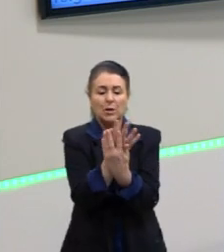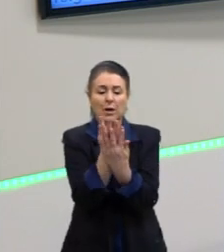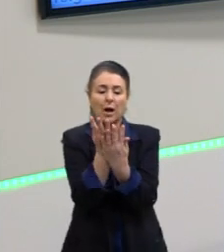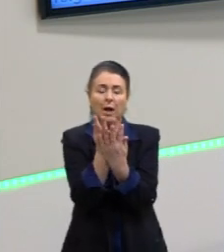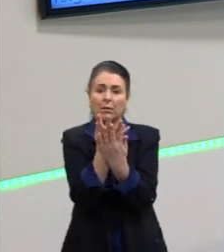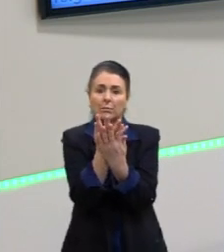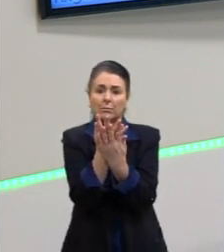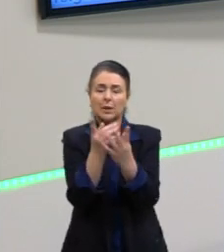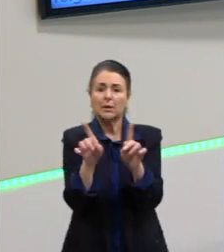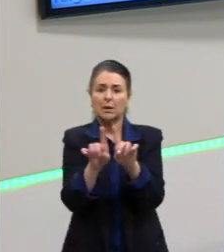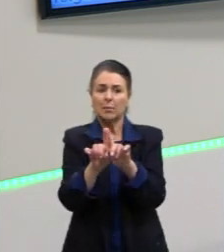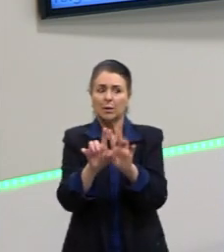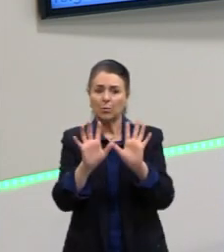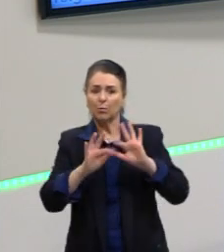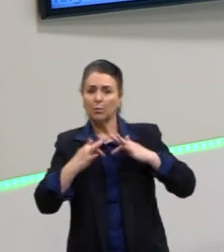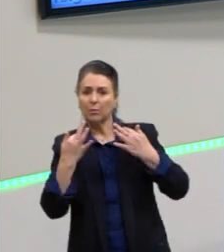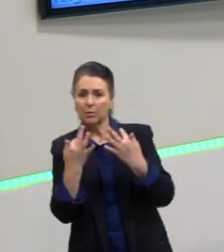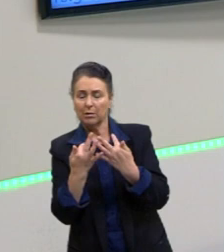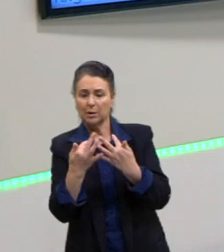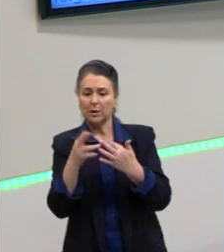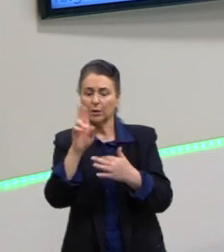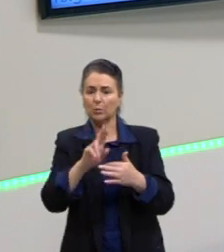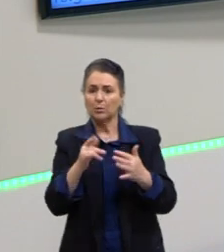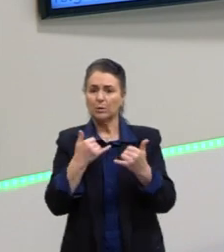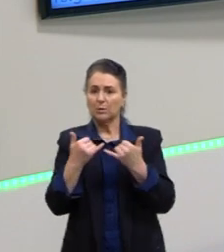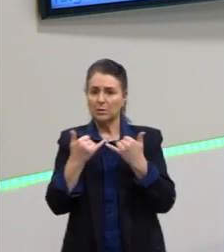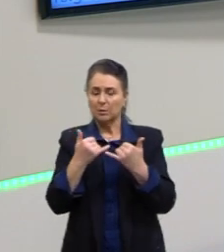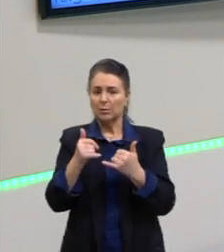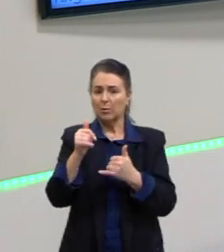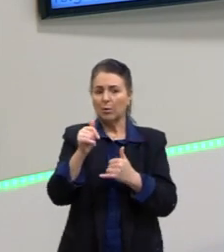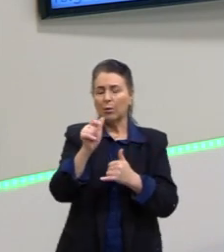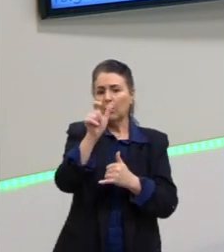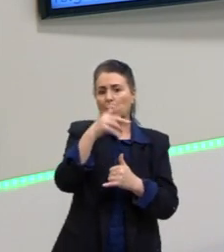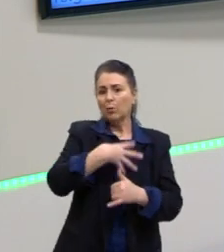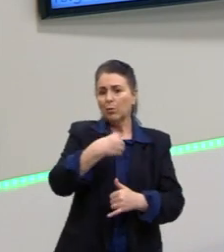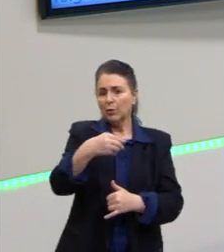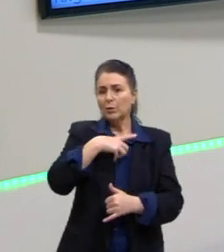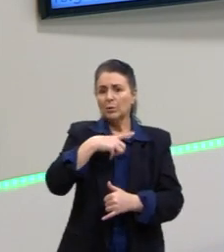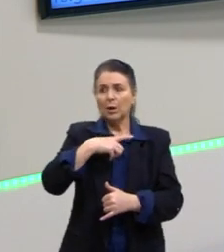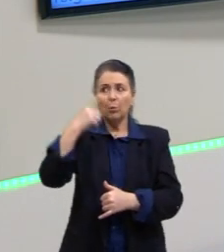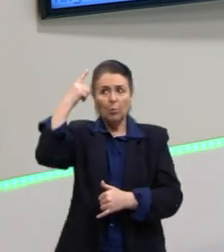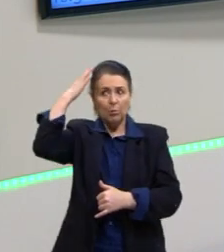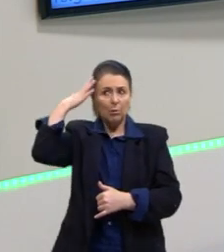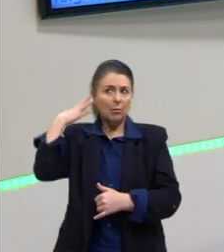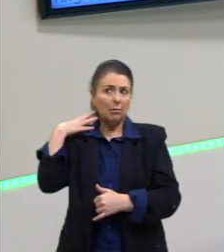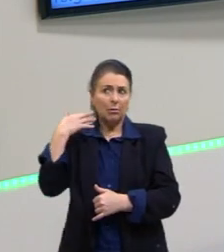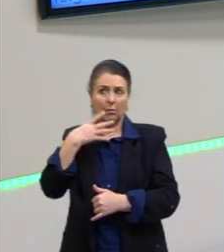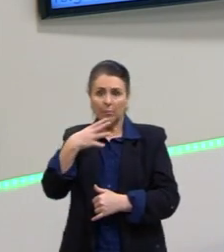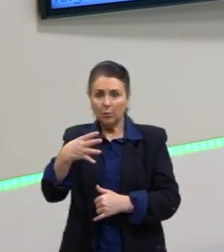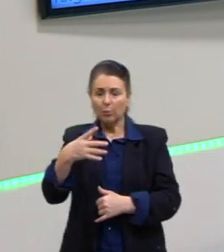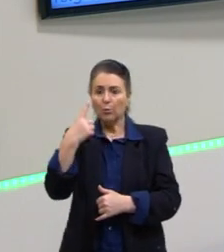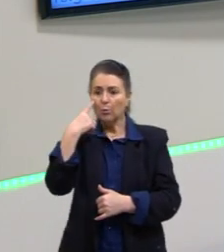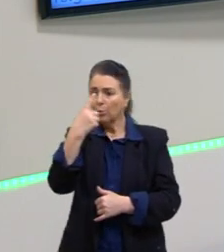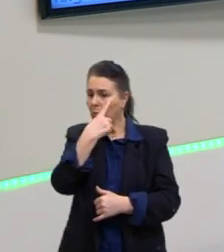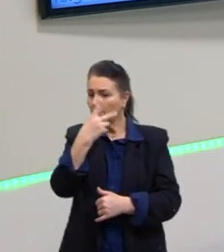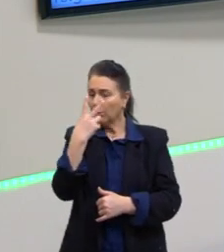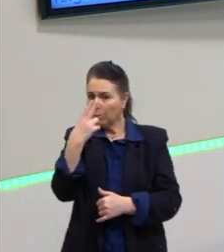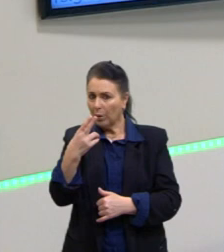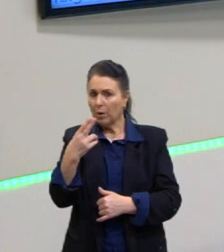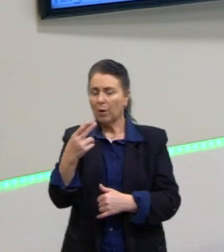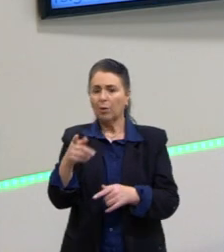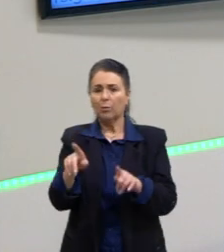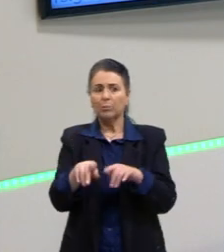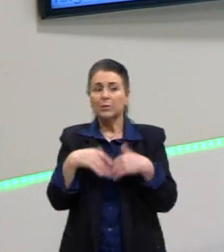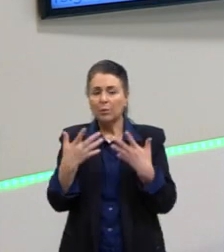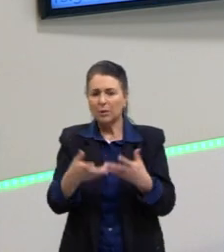ou também como a família né a família alguns filhos tem a mesma cor do cabelo a cor dos olhos gestos e então ele